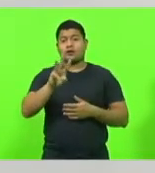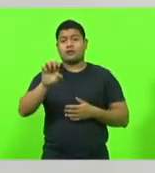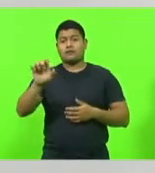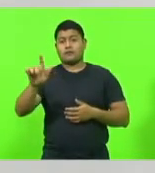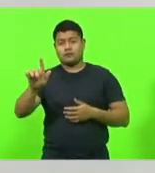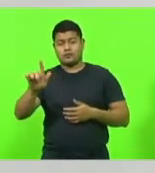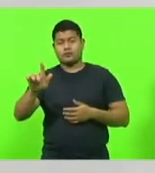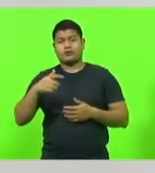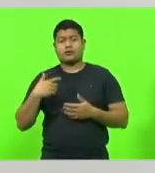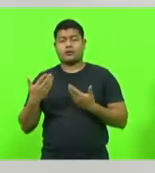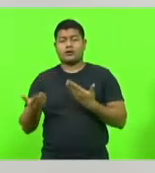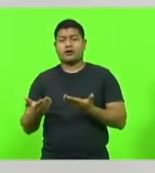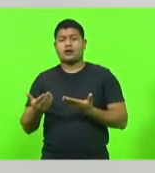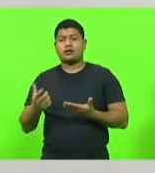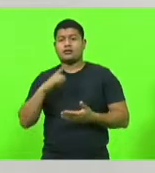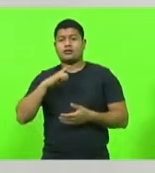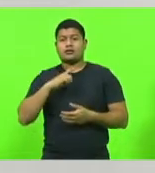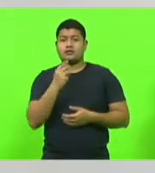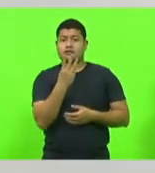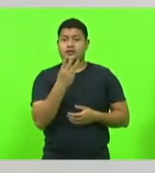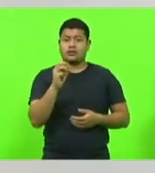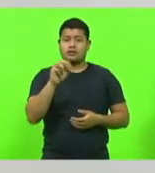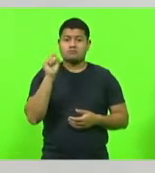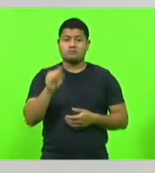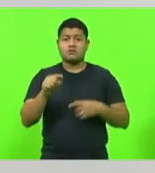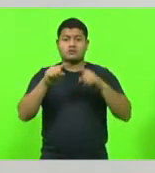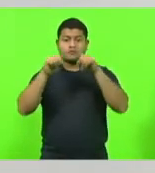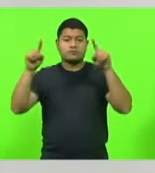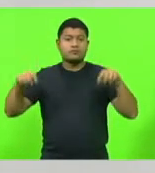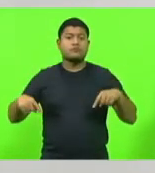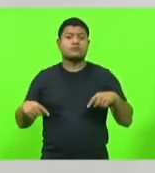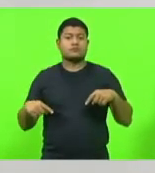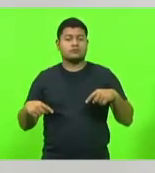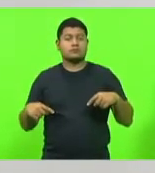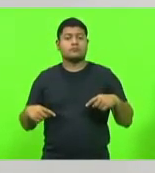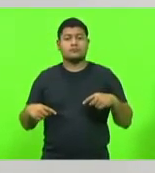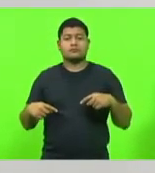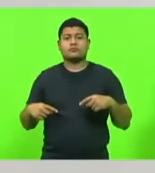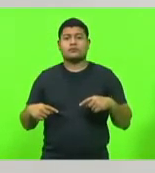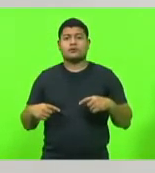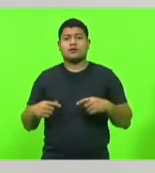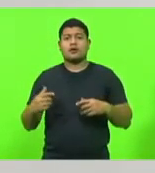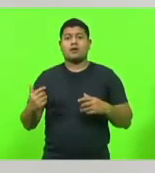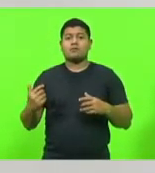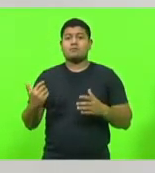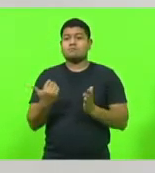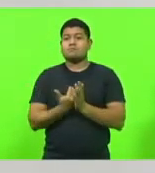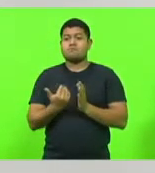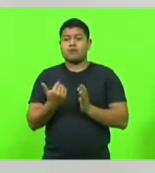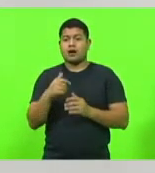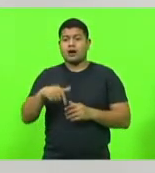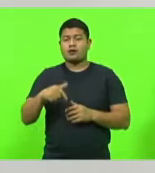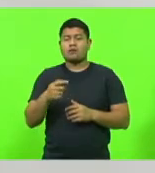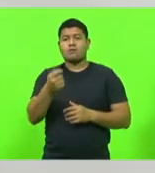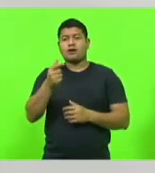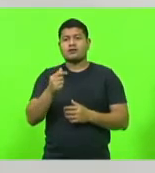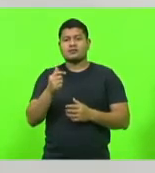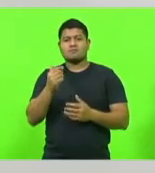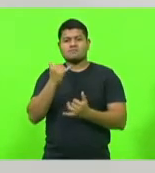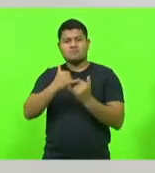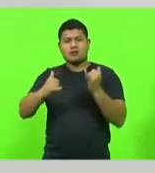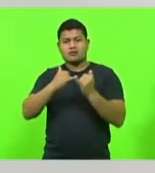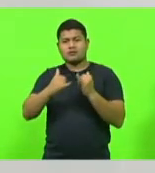mais de 30 mil funcionários no mundo inteiro, sendo mais de 12 mil no Brasil. No mercado